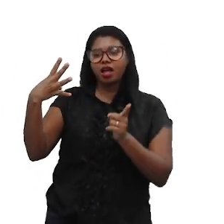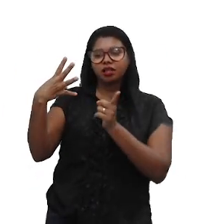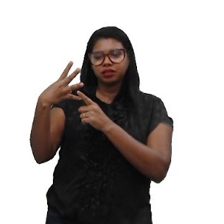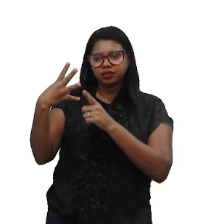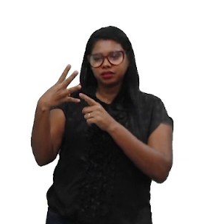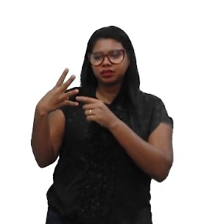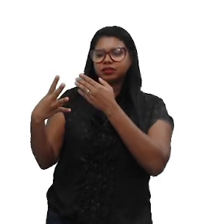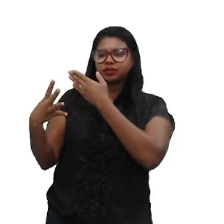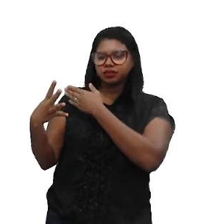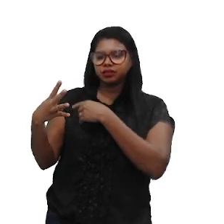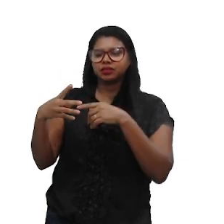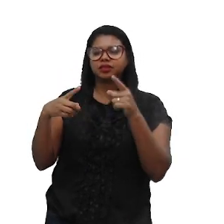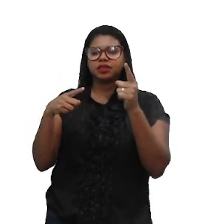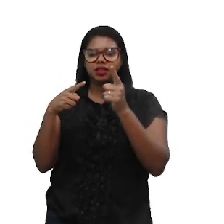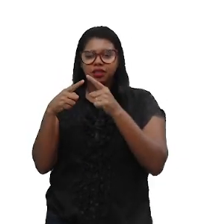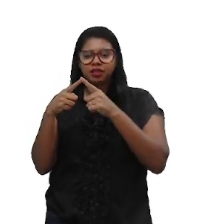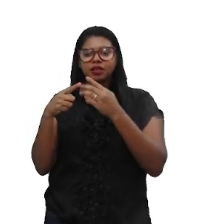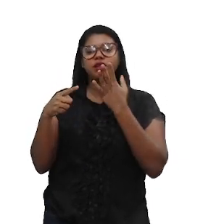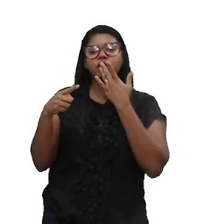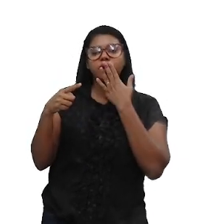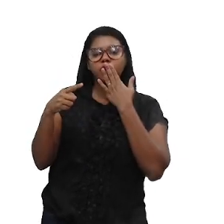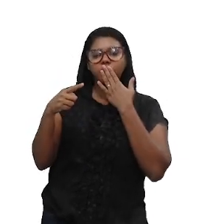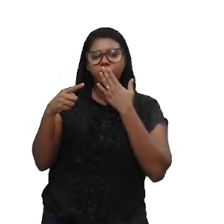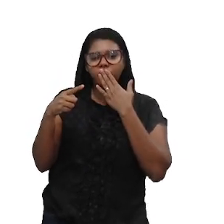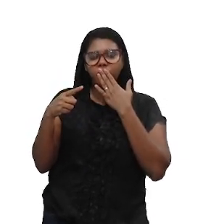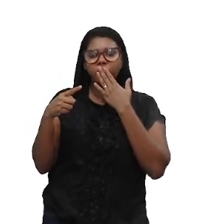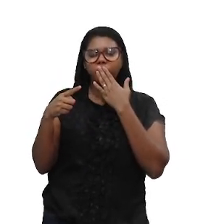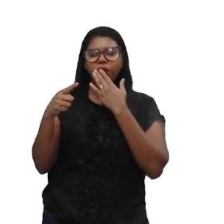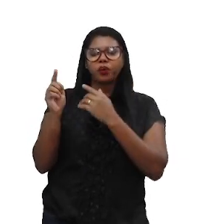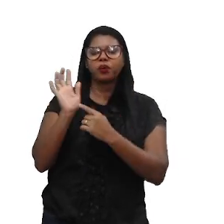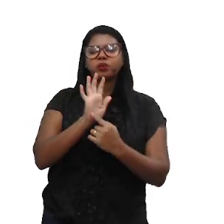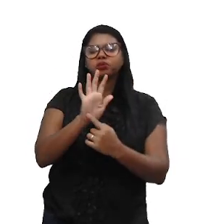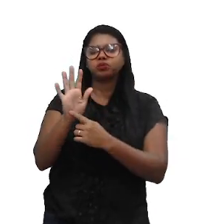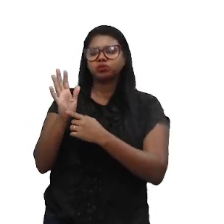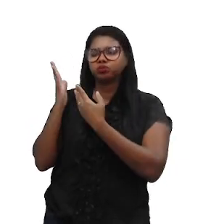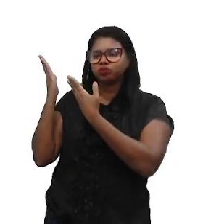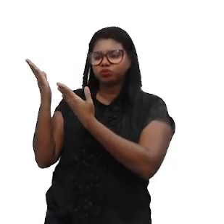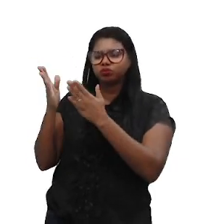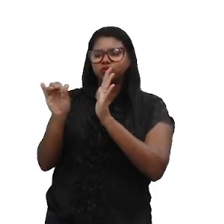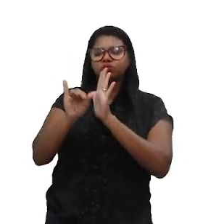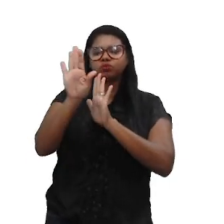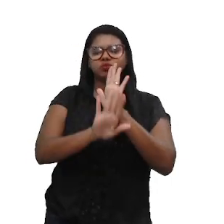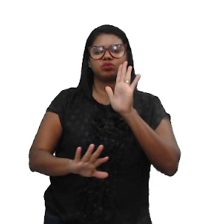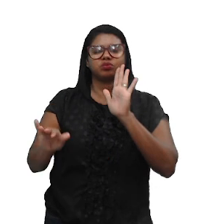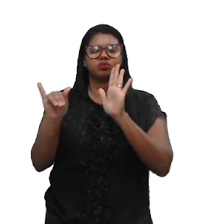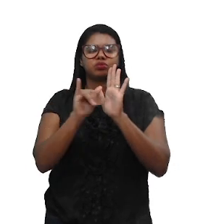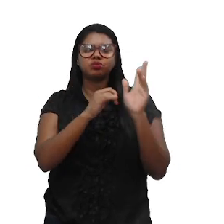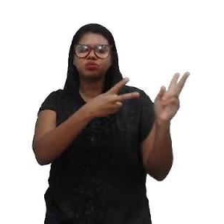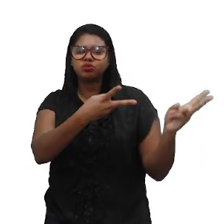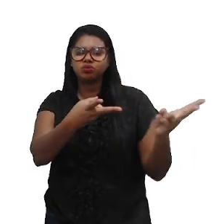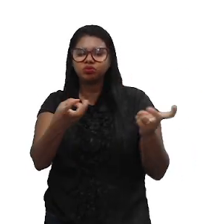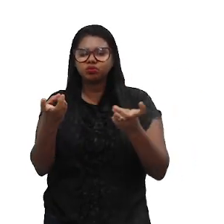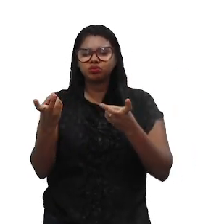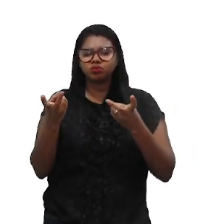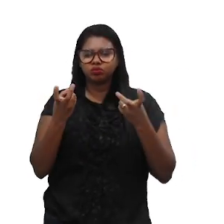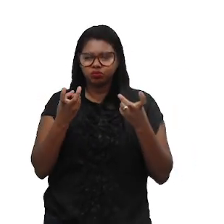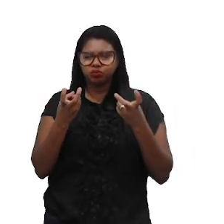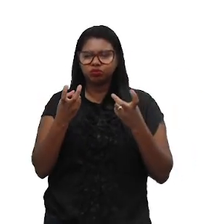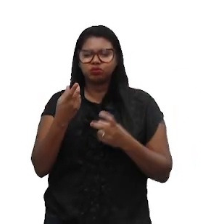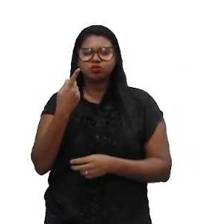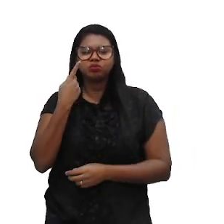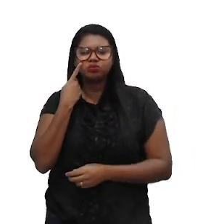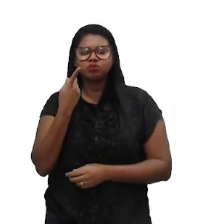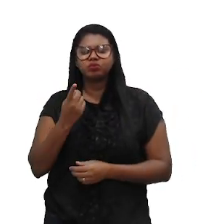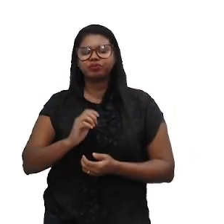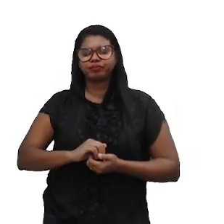cores, a tipografia, imagens e ilustrações. E aí, se você não percebeu, né, ou talvez tenha